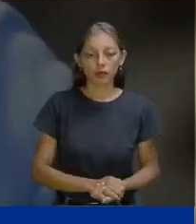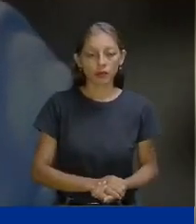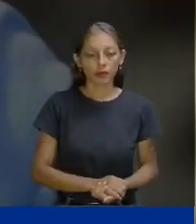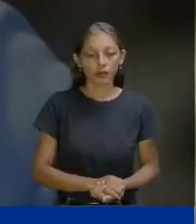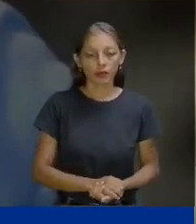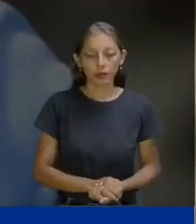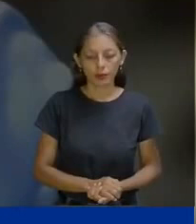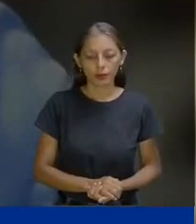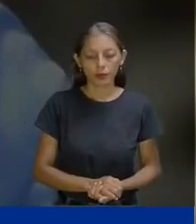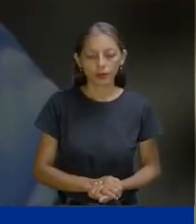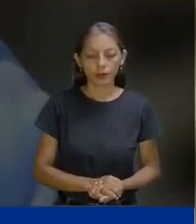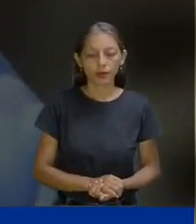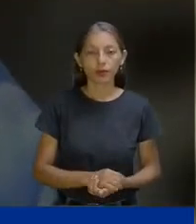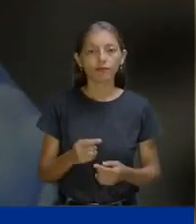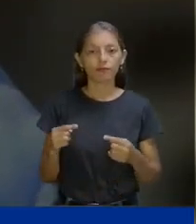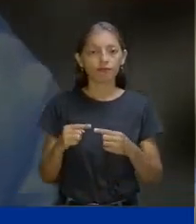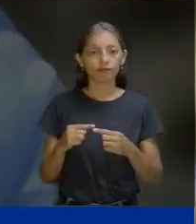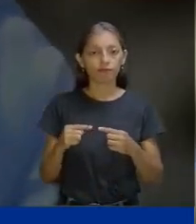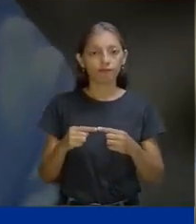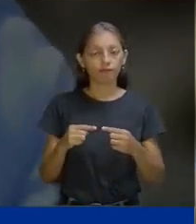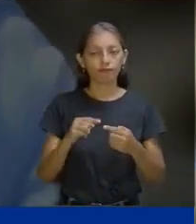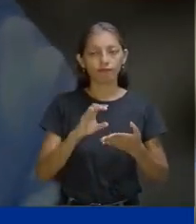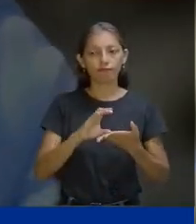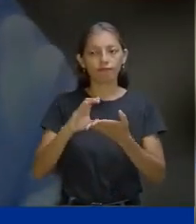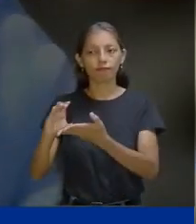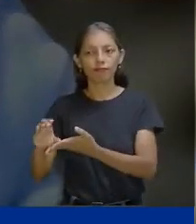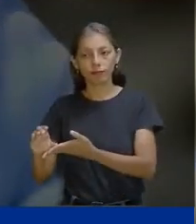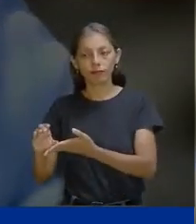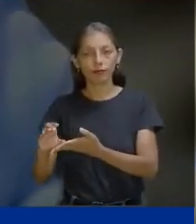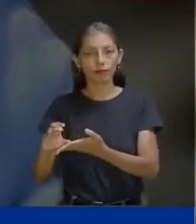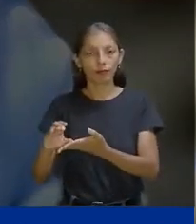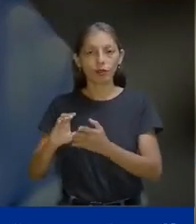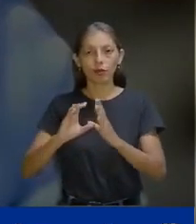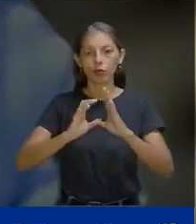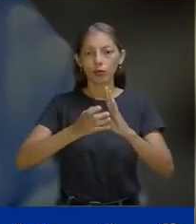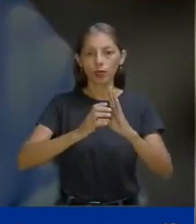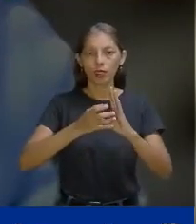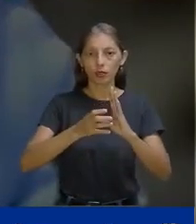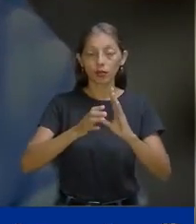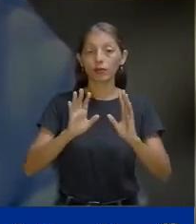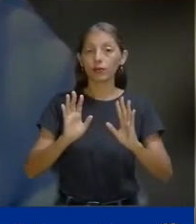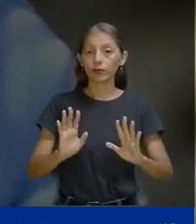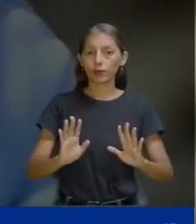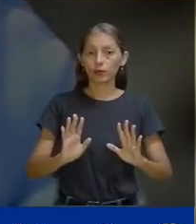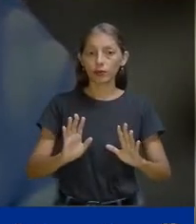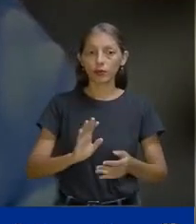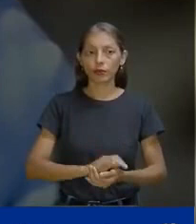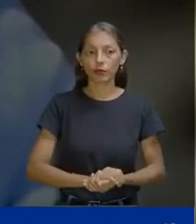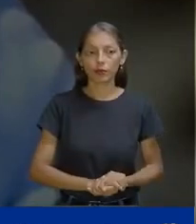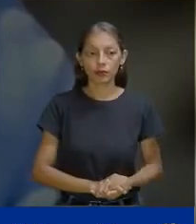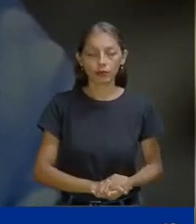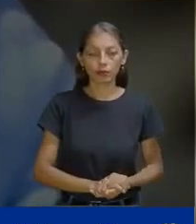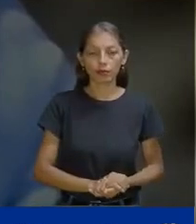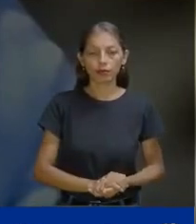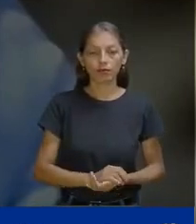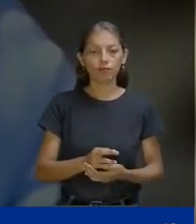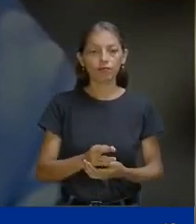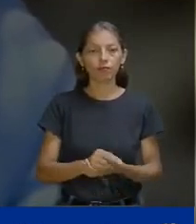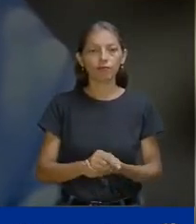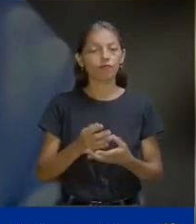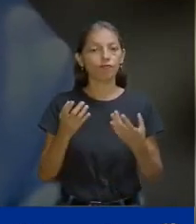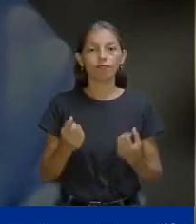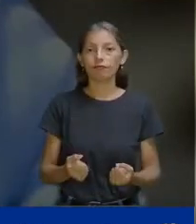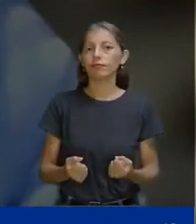R$ 2.355,14, custeados com recursos do fundo, né, com recursos públicos. Então, ele acabou opinando pela desaprovação